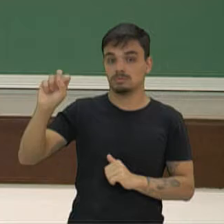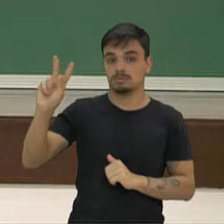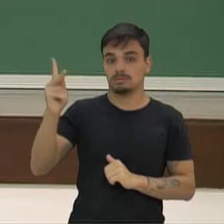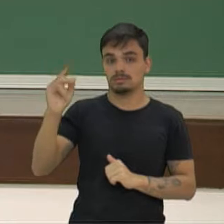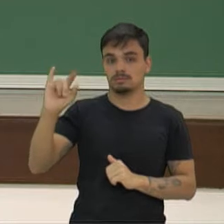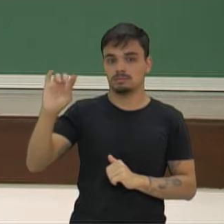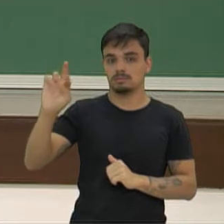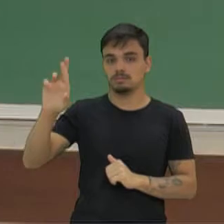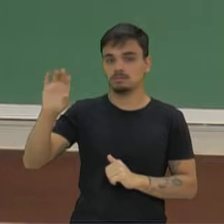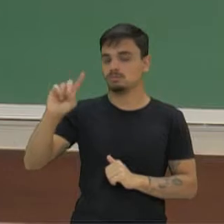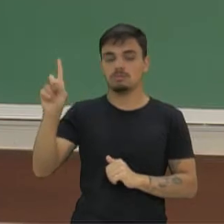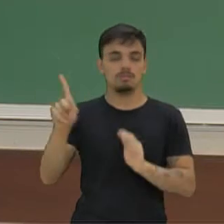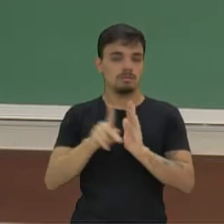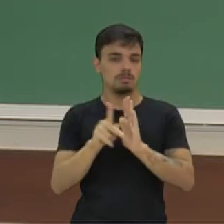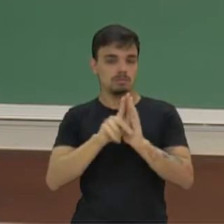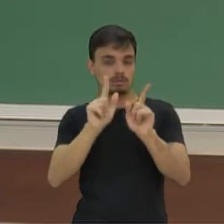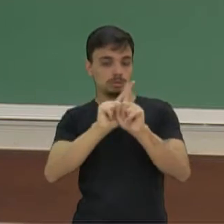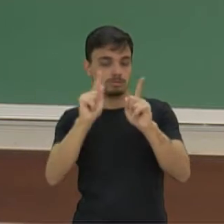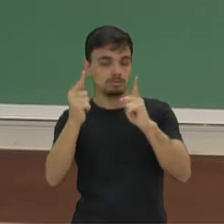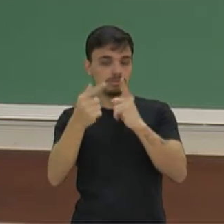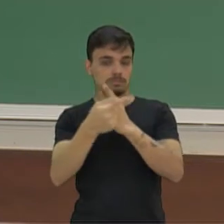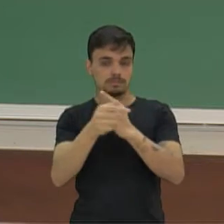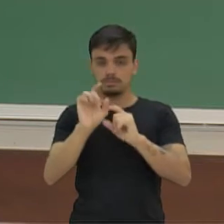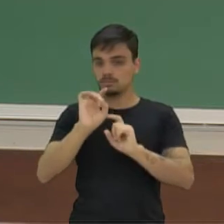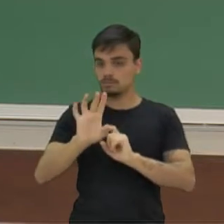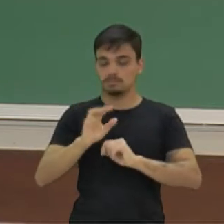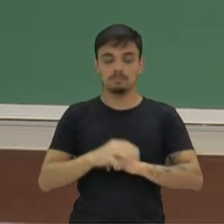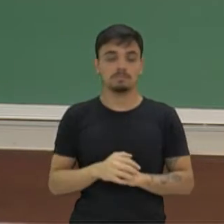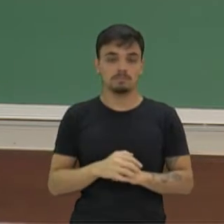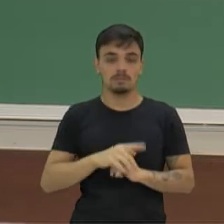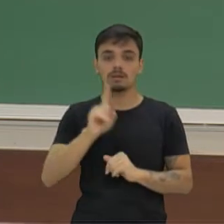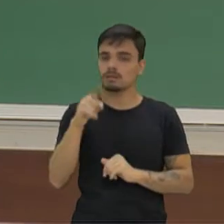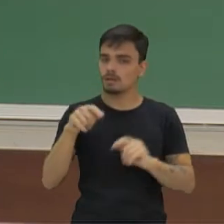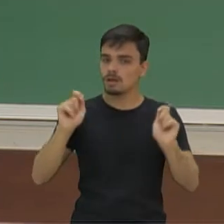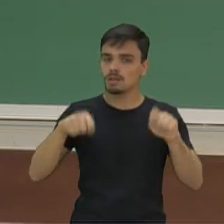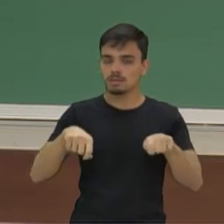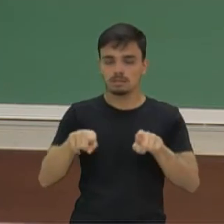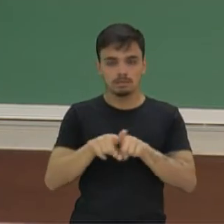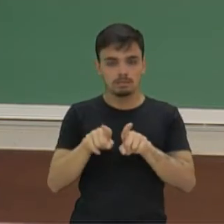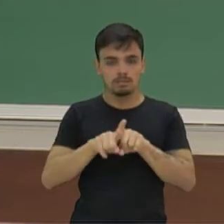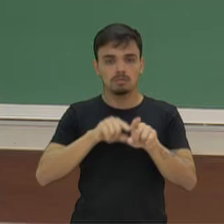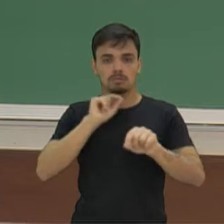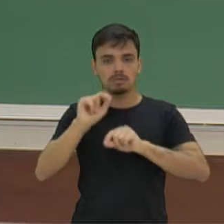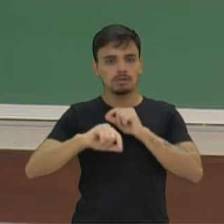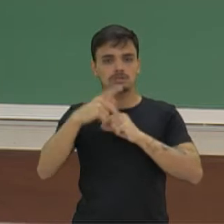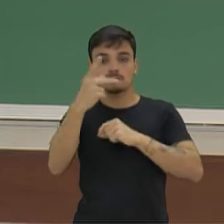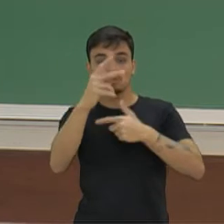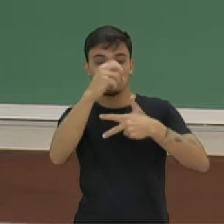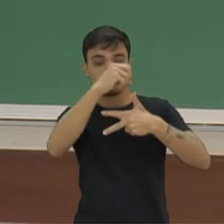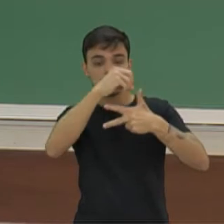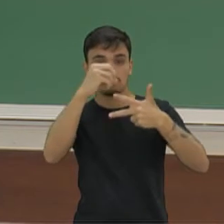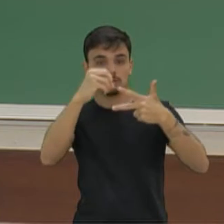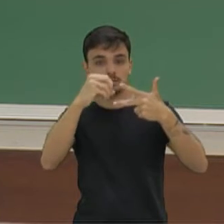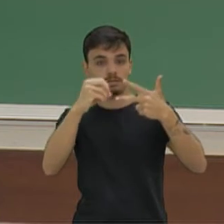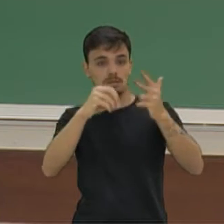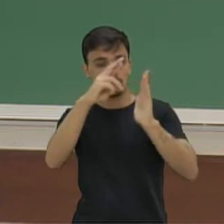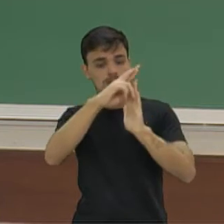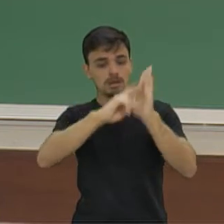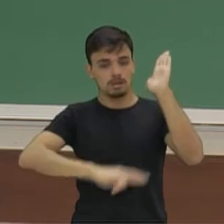geografia. Quero argumentar com você que isso serve também até para o seu Enem na